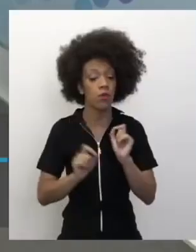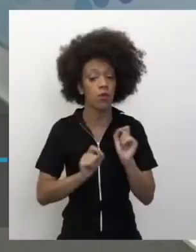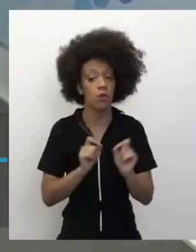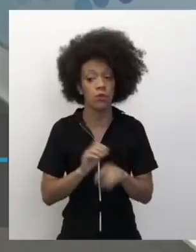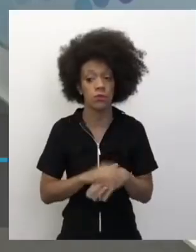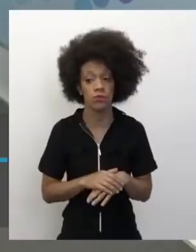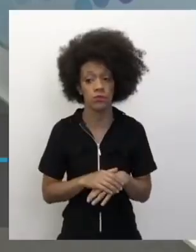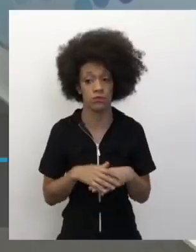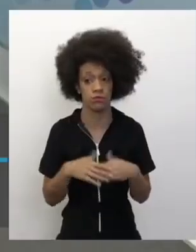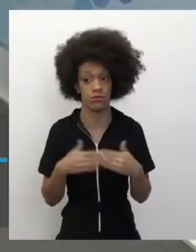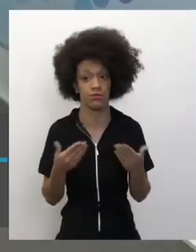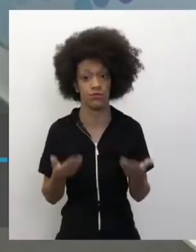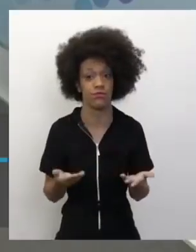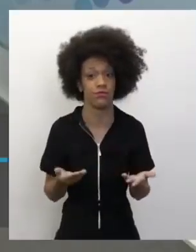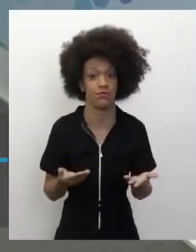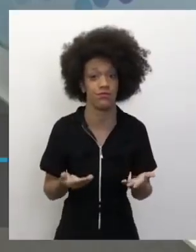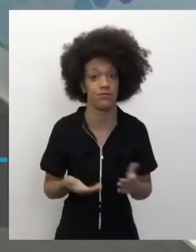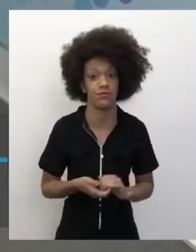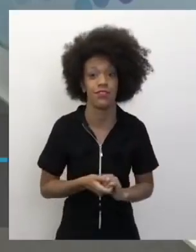por enquanto.